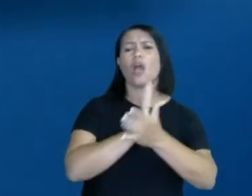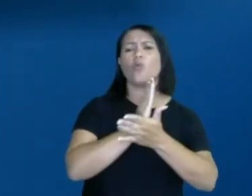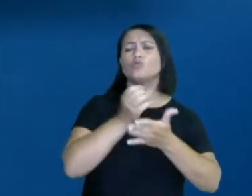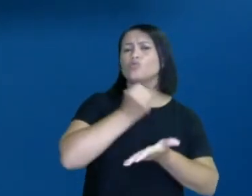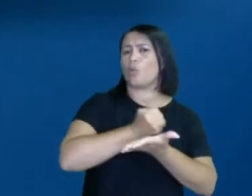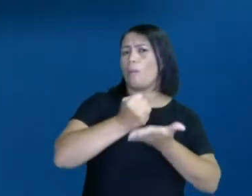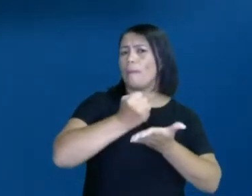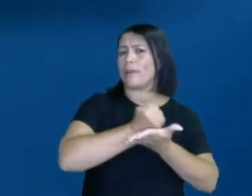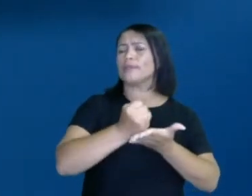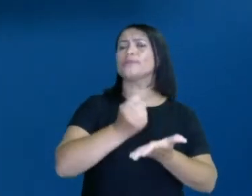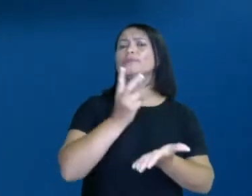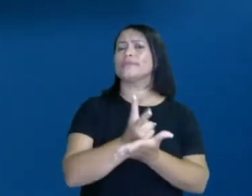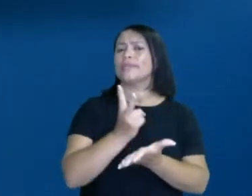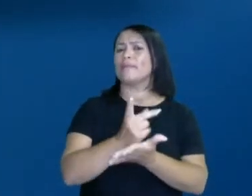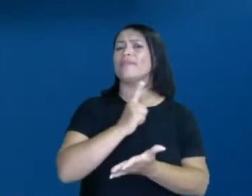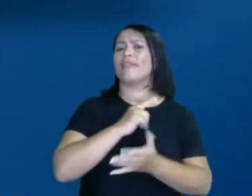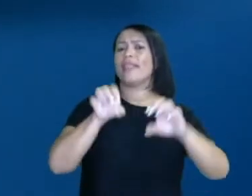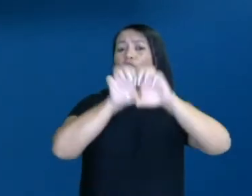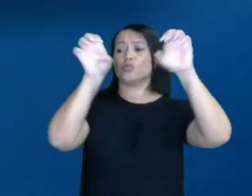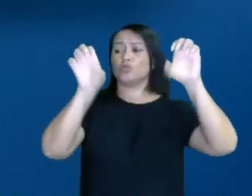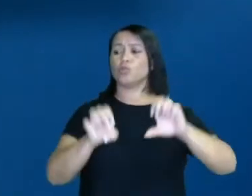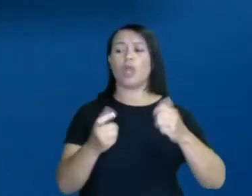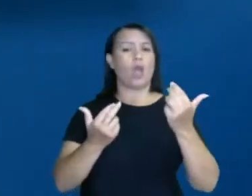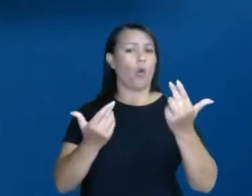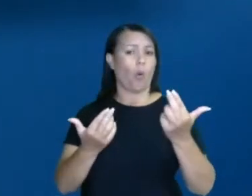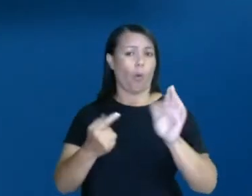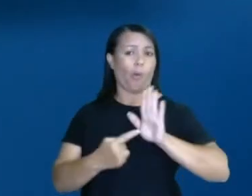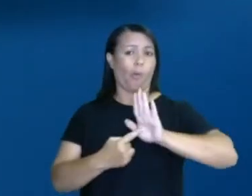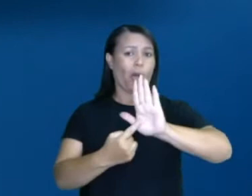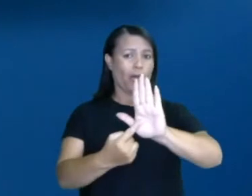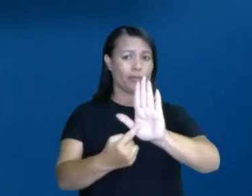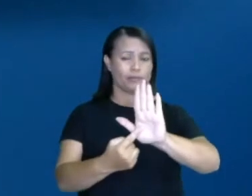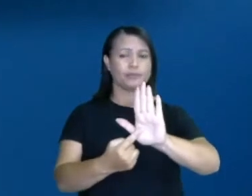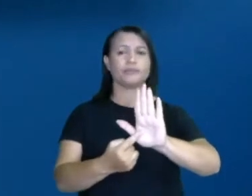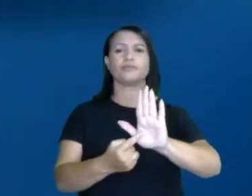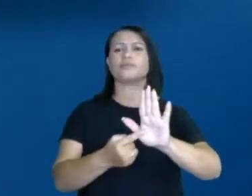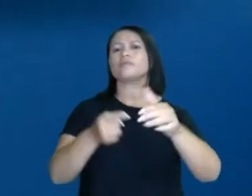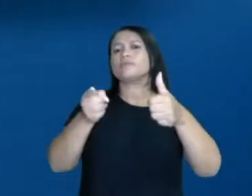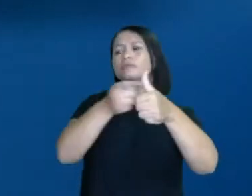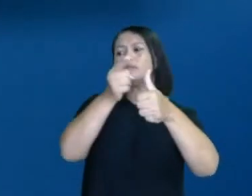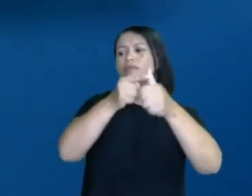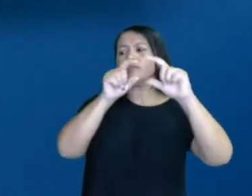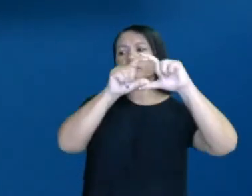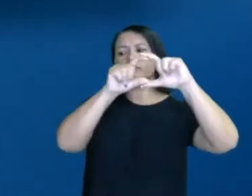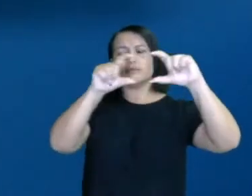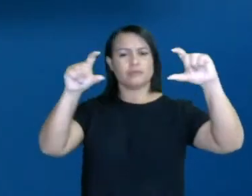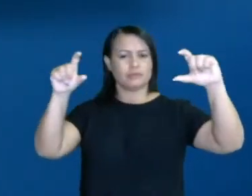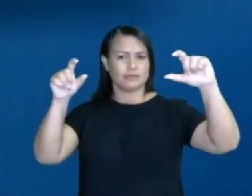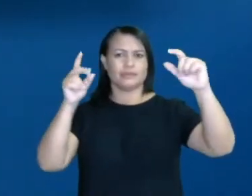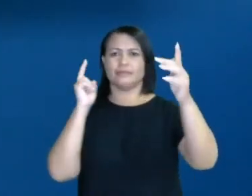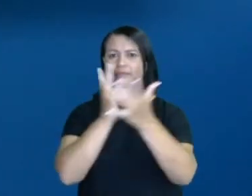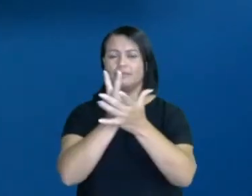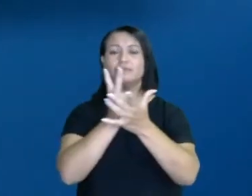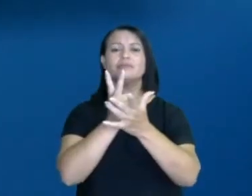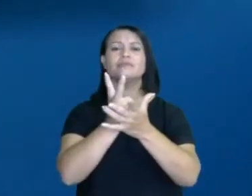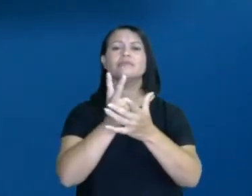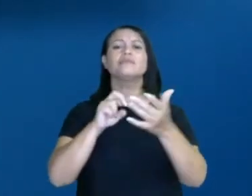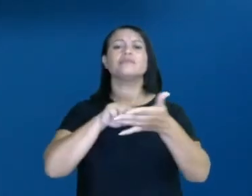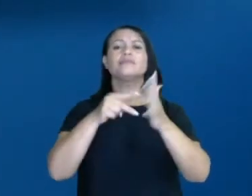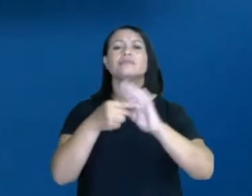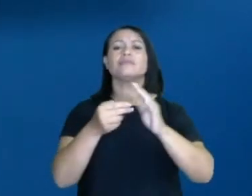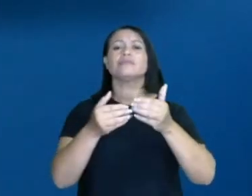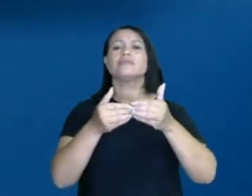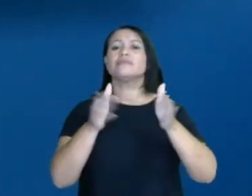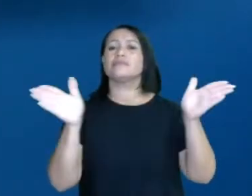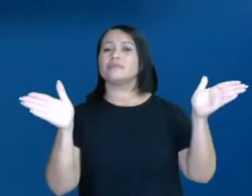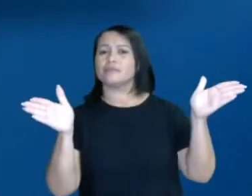dos documentos sempre vão ter essa estrutura. O primeiro tópico da estrutura dos textos normativos e legais é a abertura, ou seja,